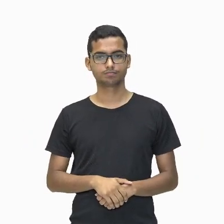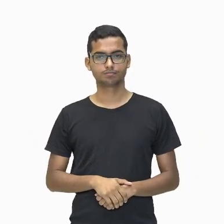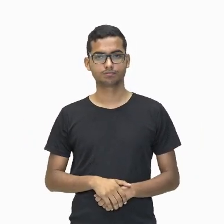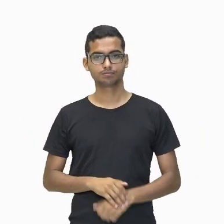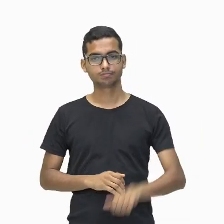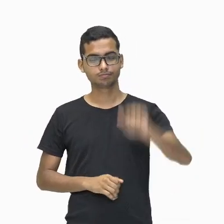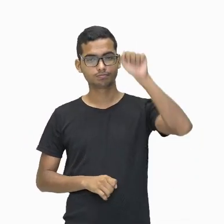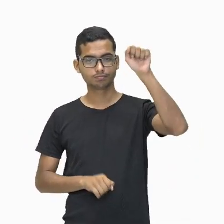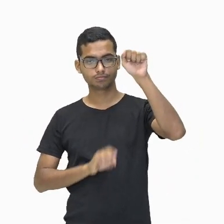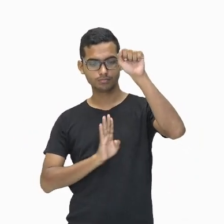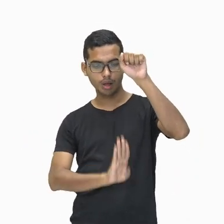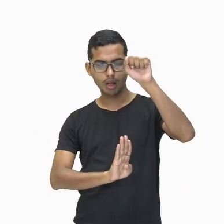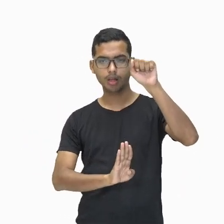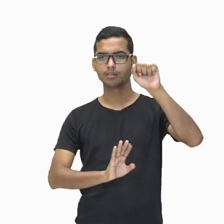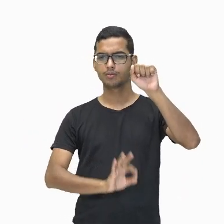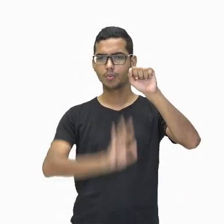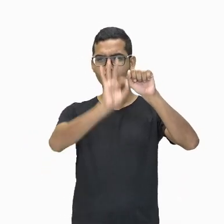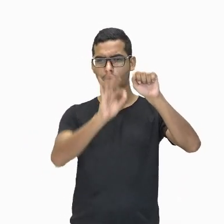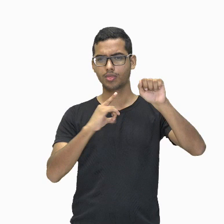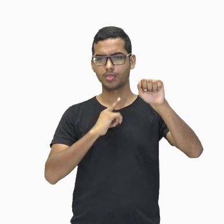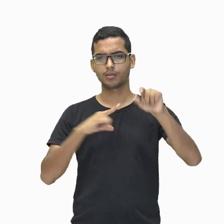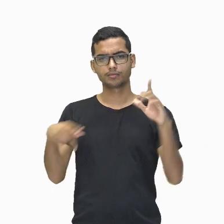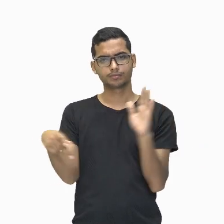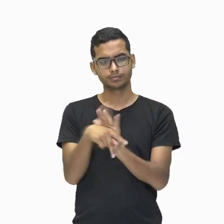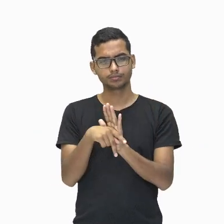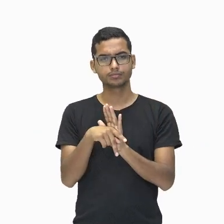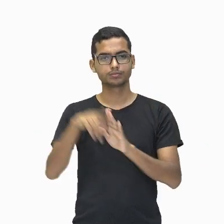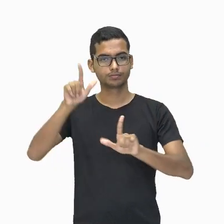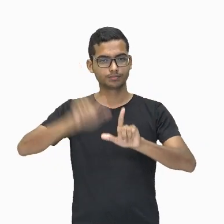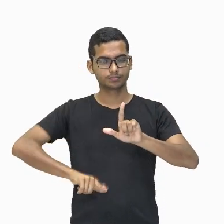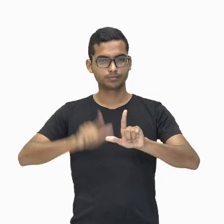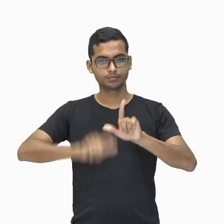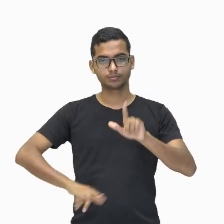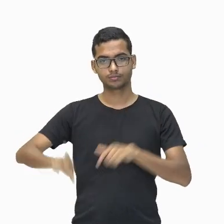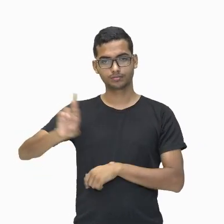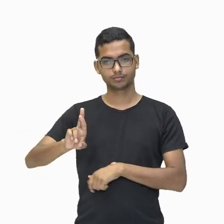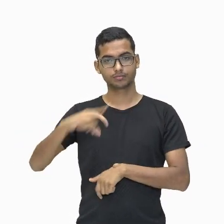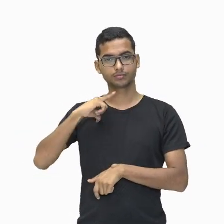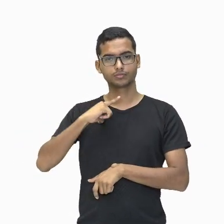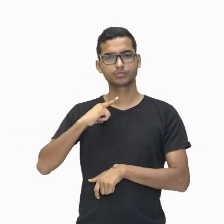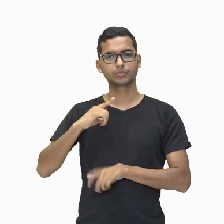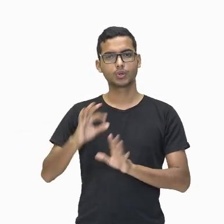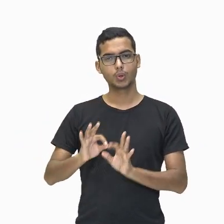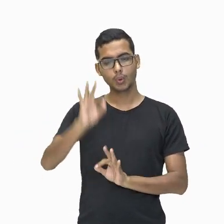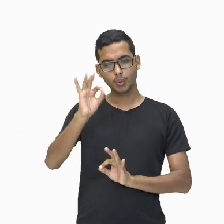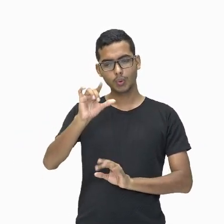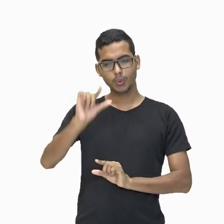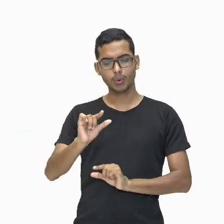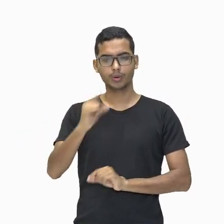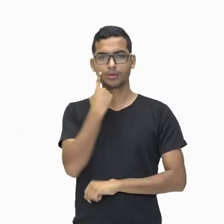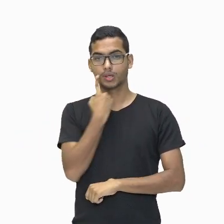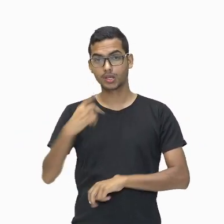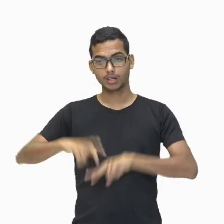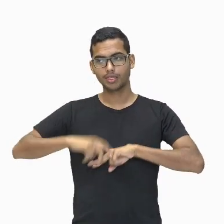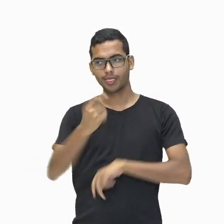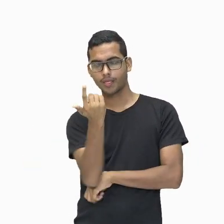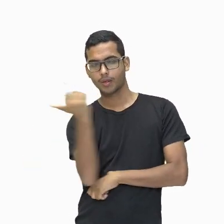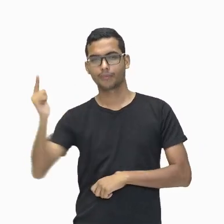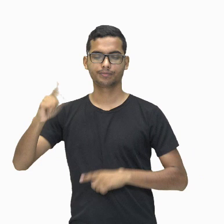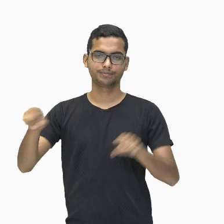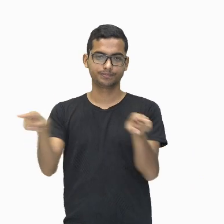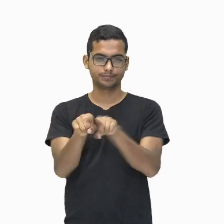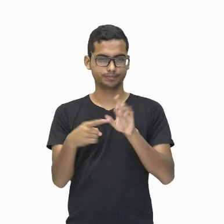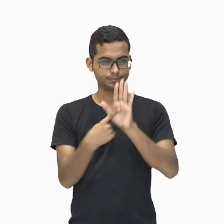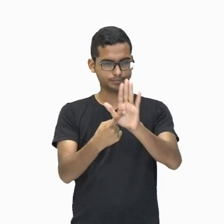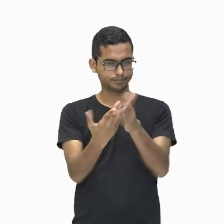ponto B, que pertence à reta R, vai ser a menor distância, tá bom? Porque existem outras distâncias aí, né? Eu mostrei